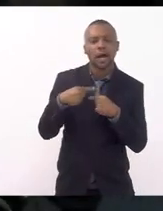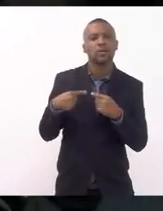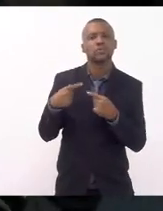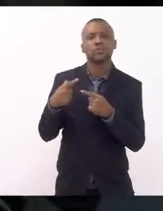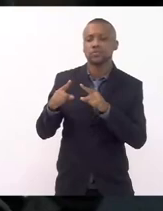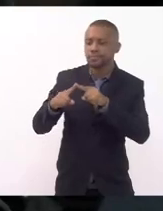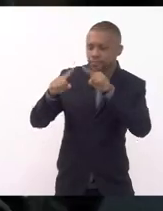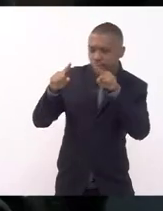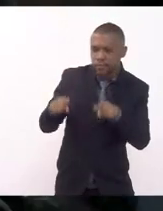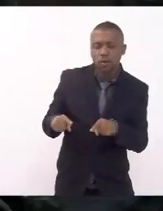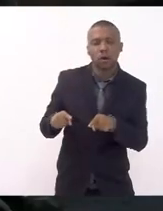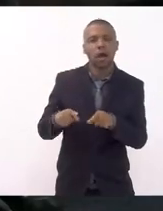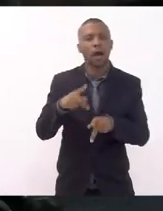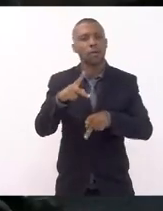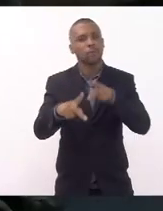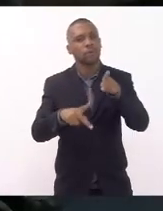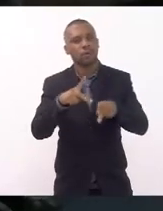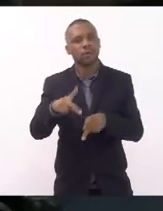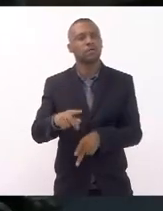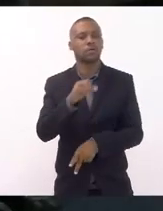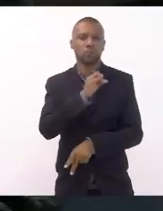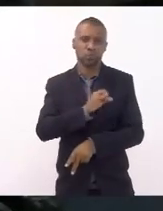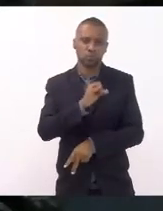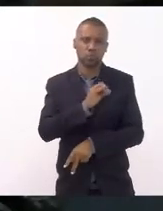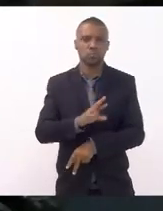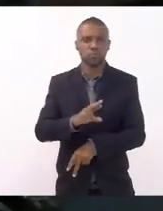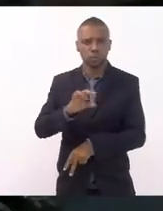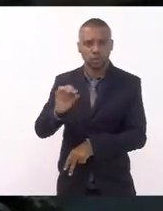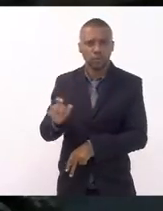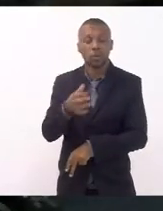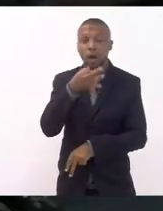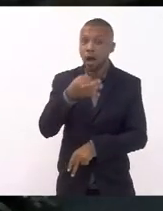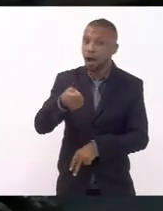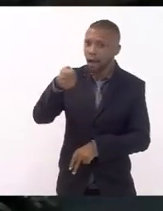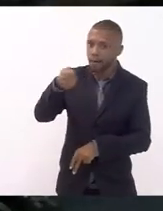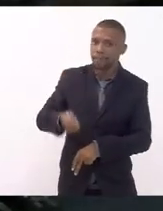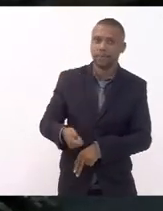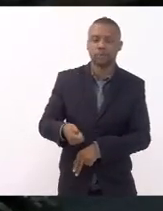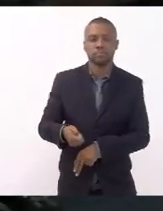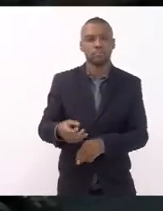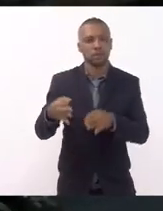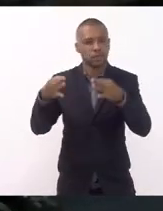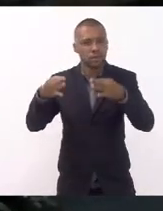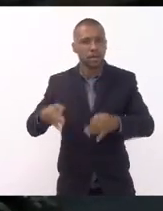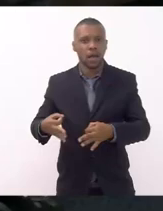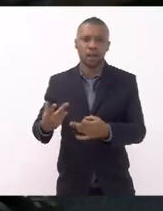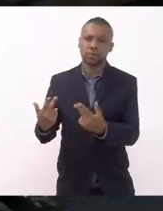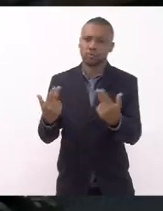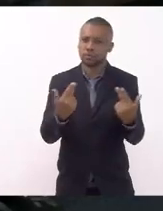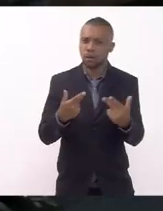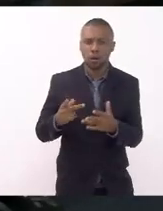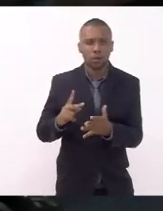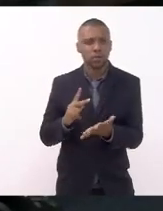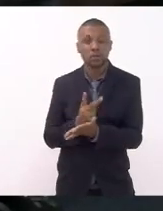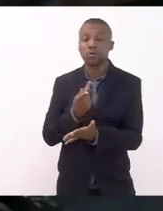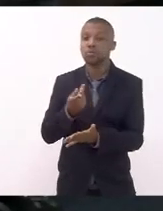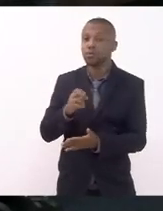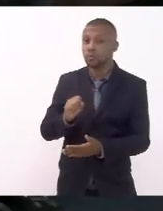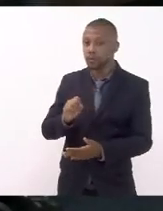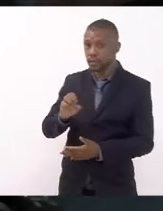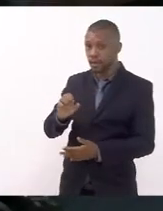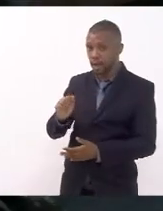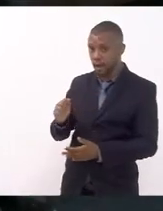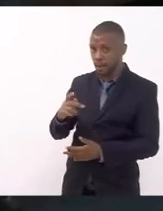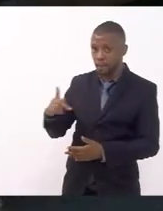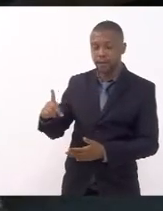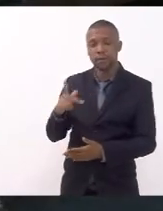a população do Estado do Rio de Janeiro. E aqui eu reafirmo, da mesma maneira que eu fiz no SEAP,